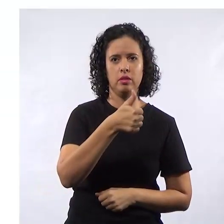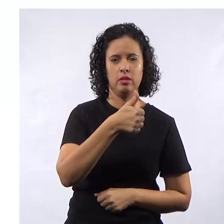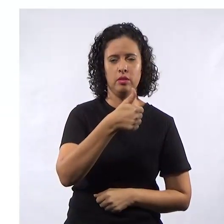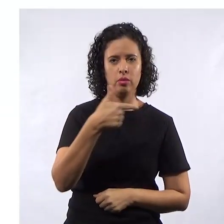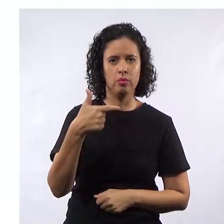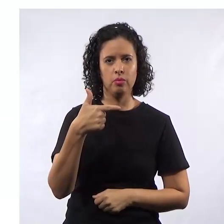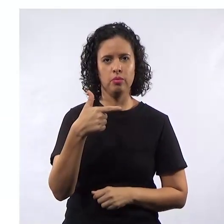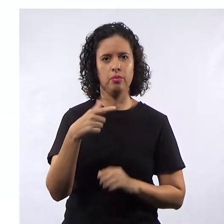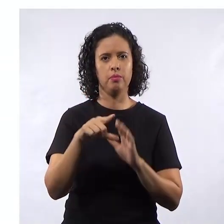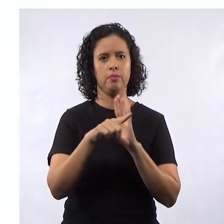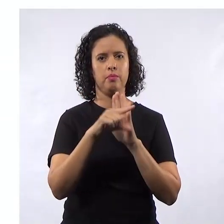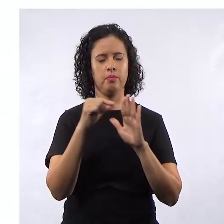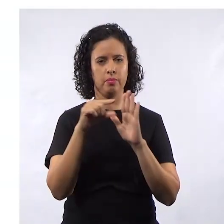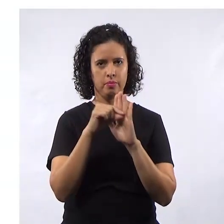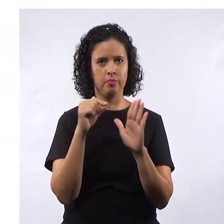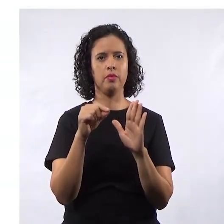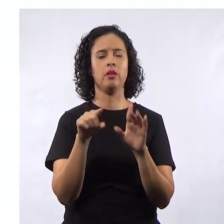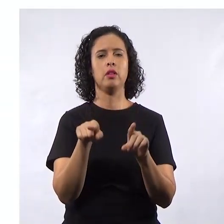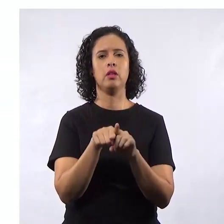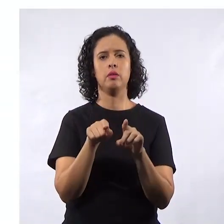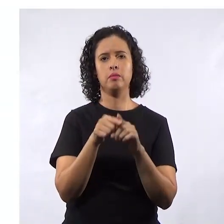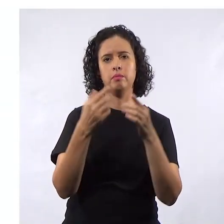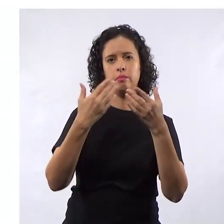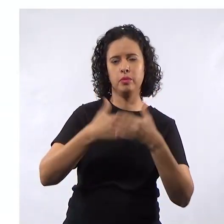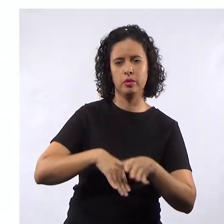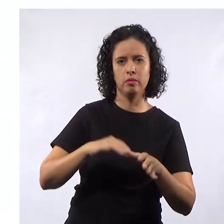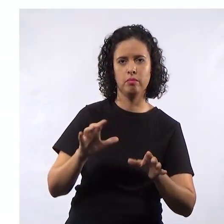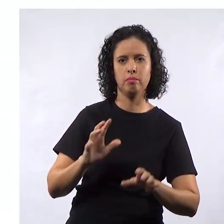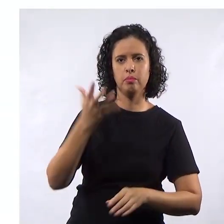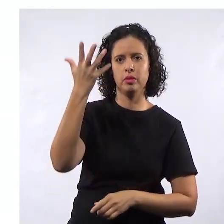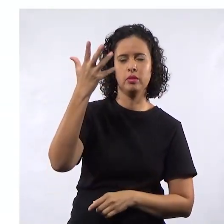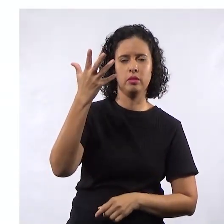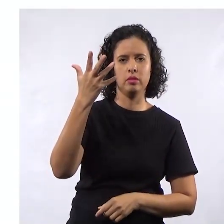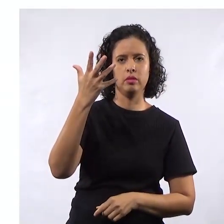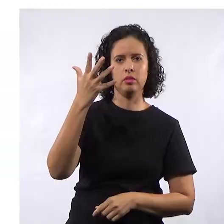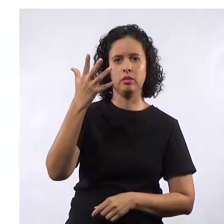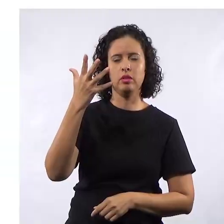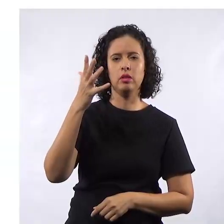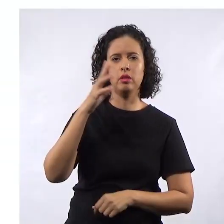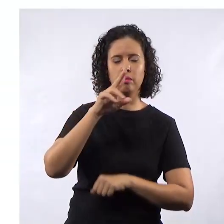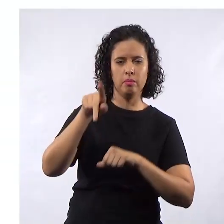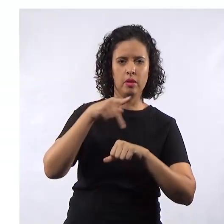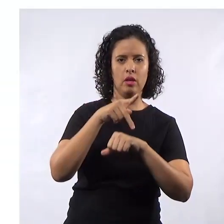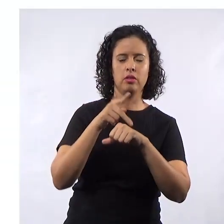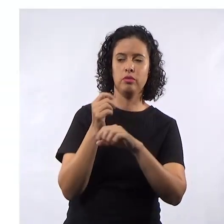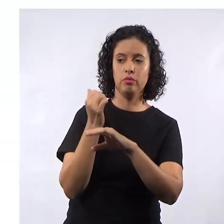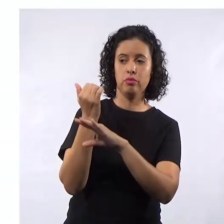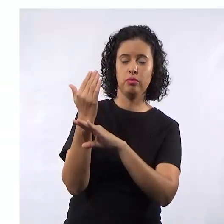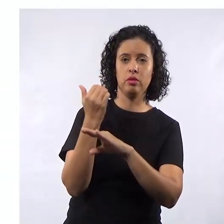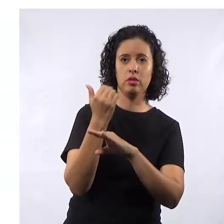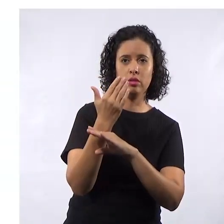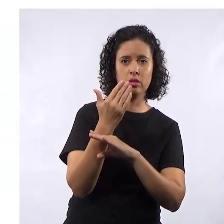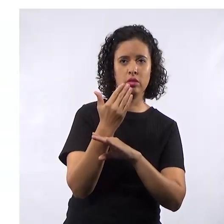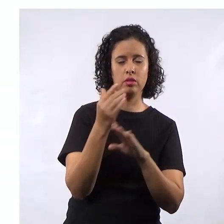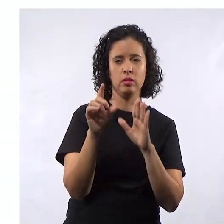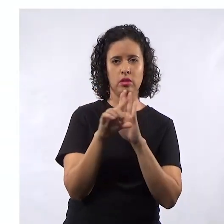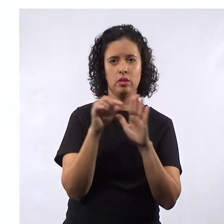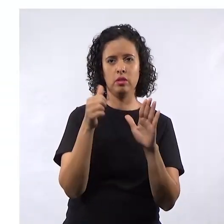12. Ela vai falar sobre a prova dos fatos ocorridos em países estrangeiros no artigo